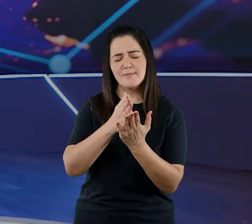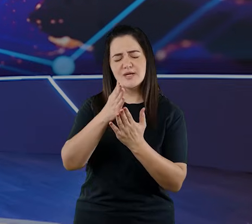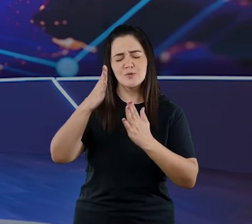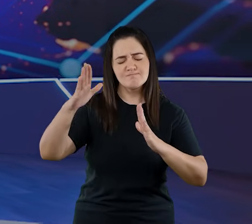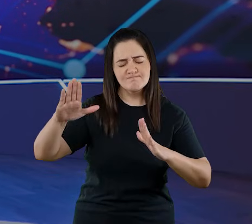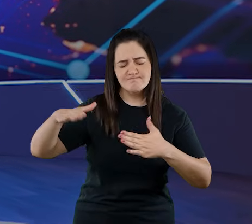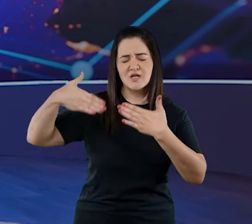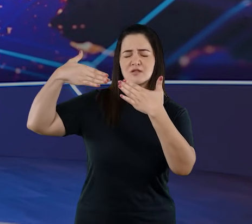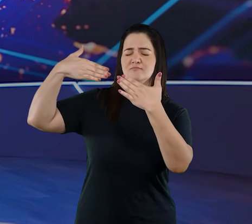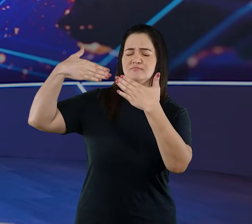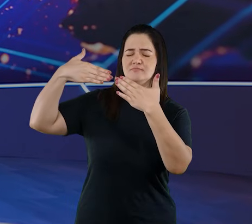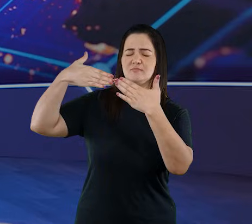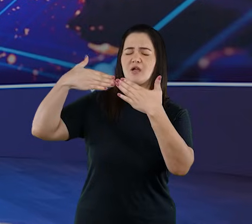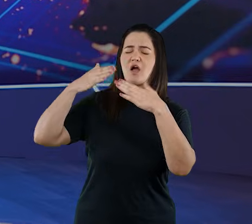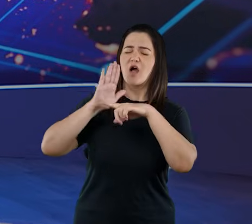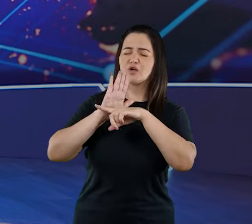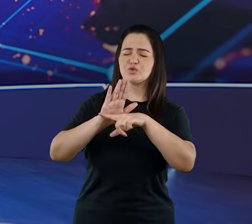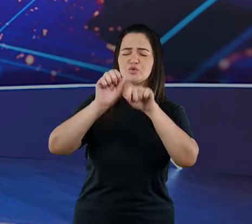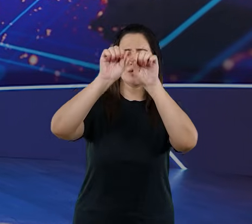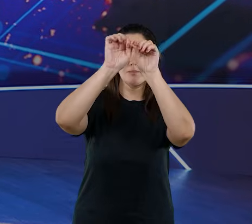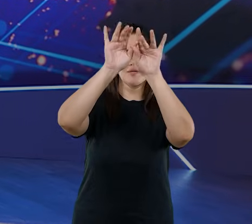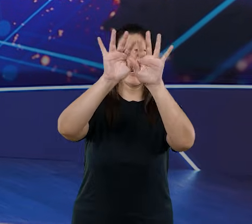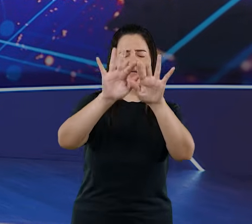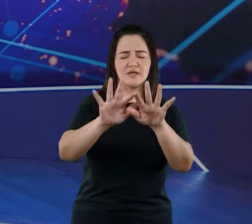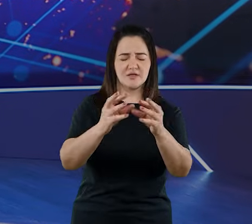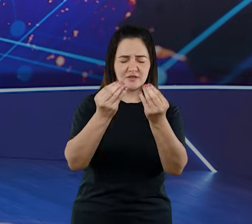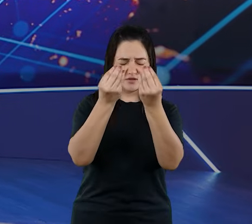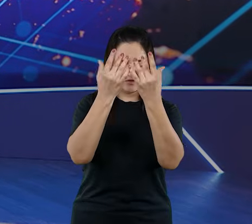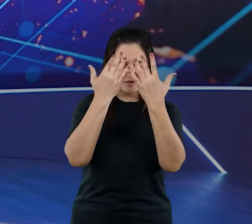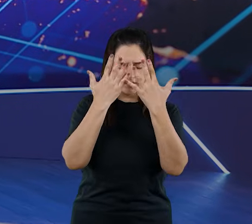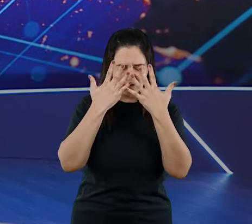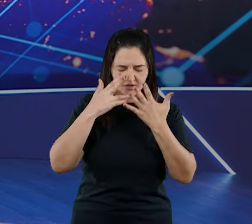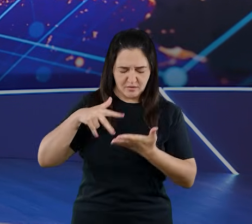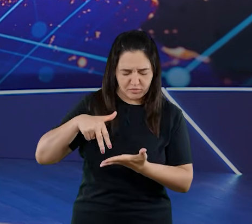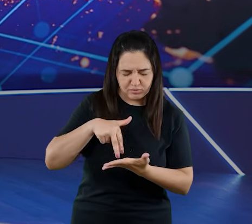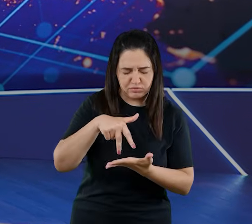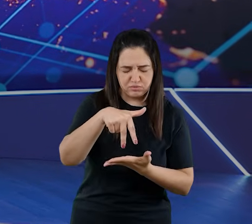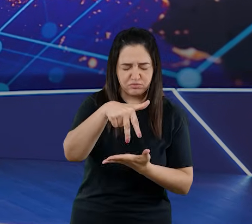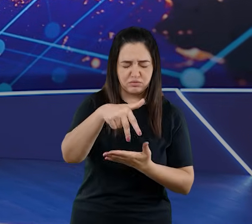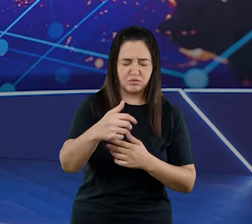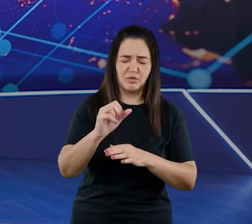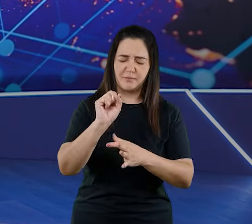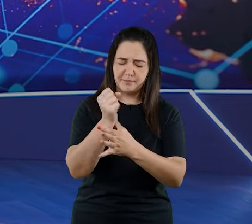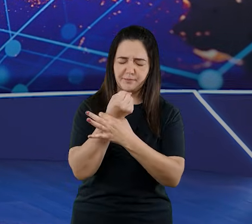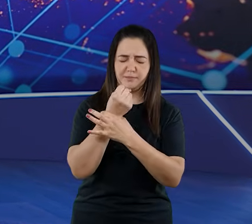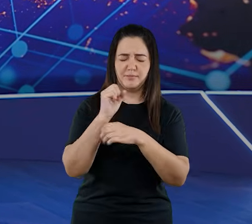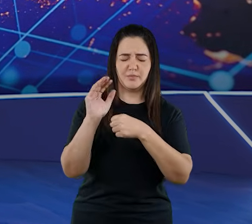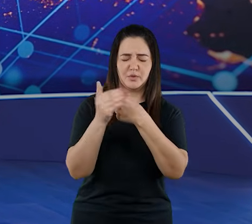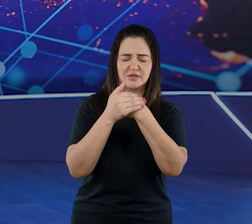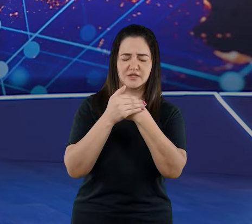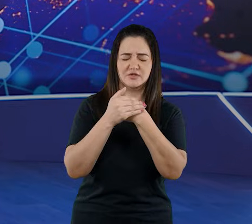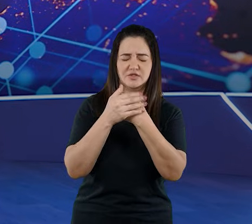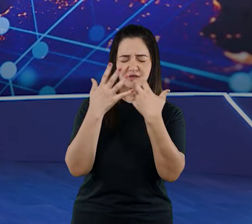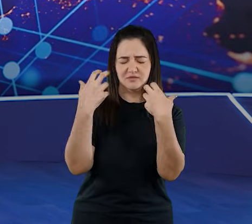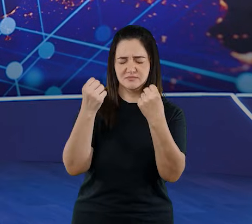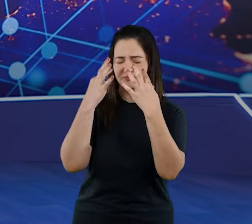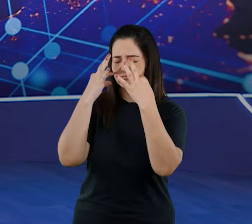por onde devemos caminhar. Faça com que essa luz brilhe diante dos nossos pés, proteja-nos e ajuda-nos